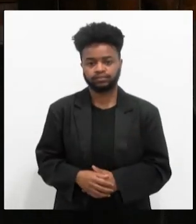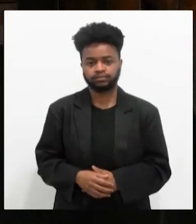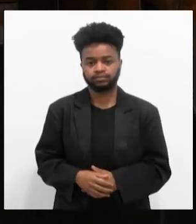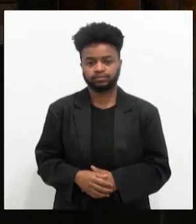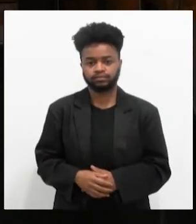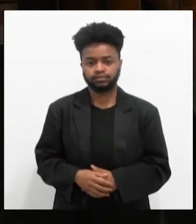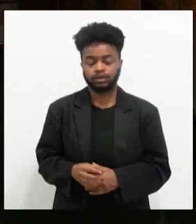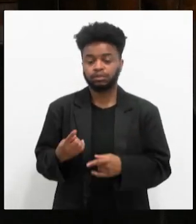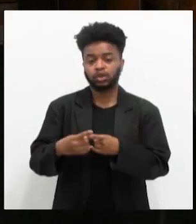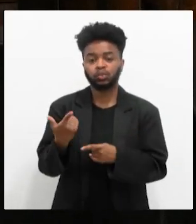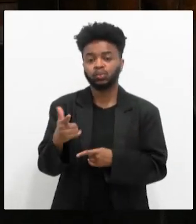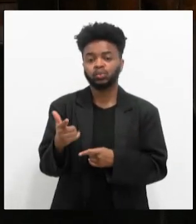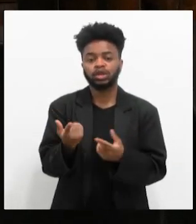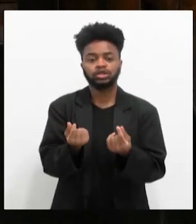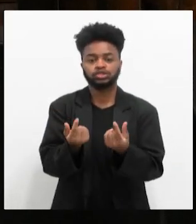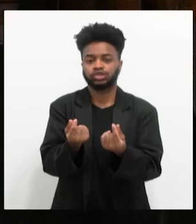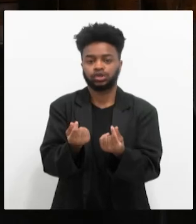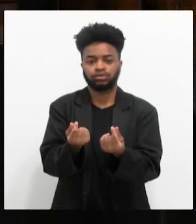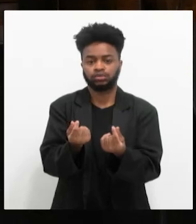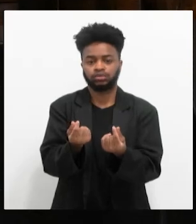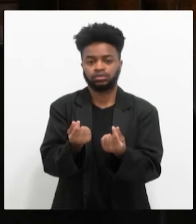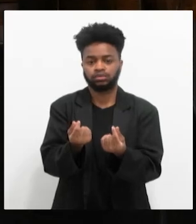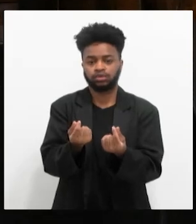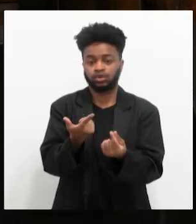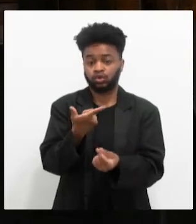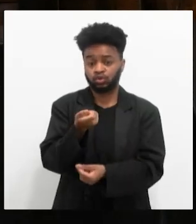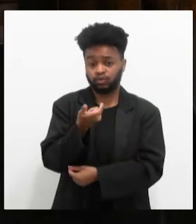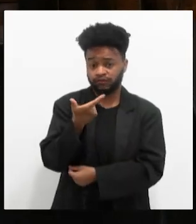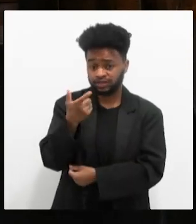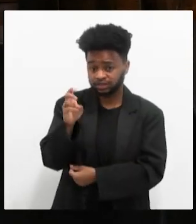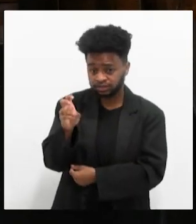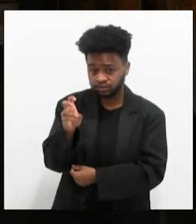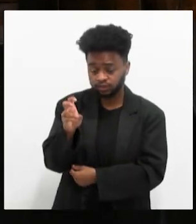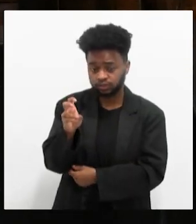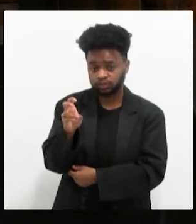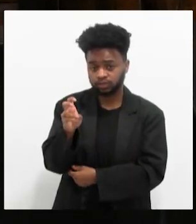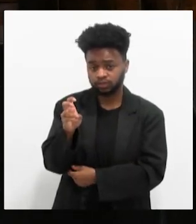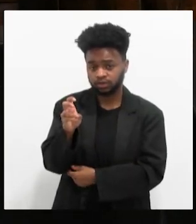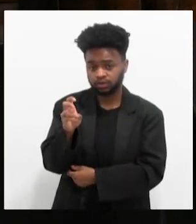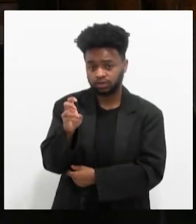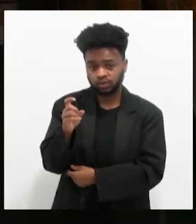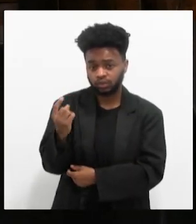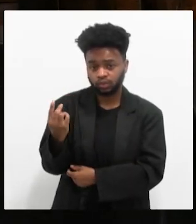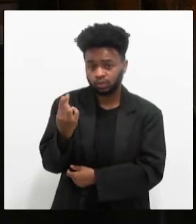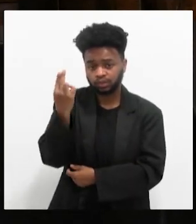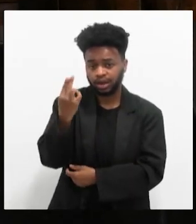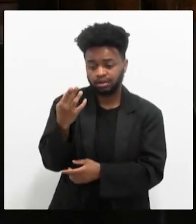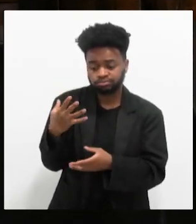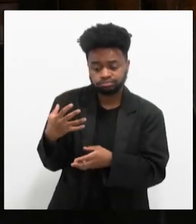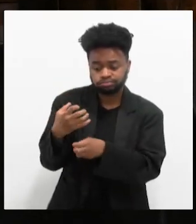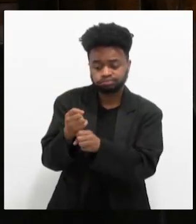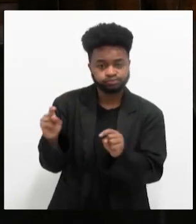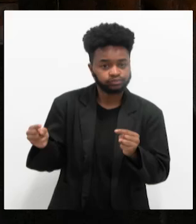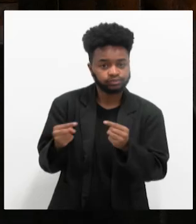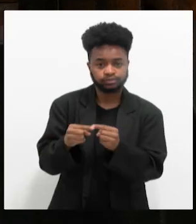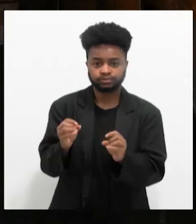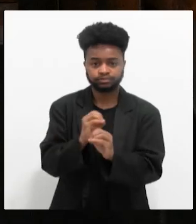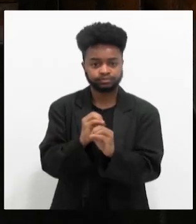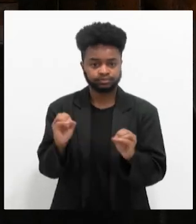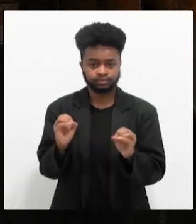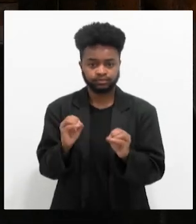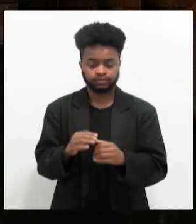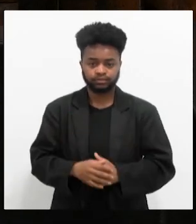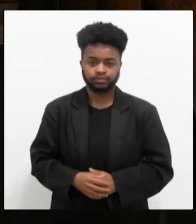Não tem dinheiro em 2025 para fechar as suas contas. Aí